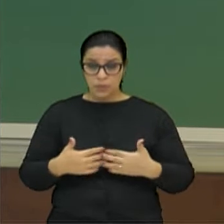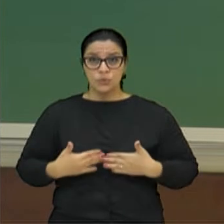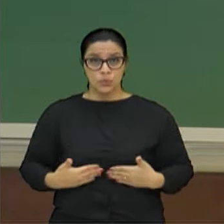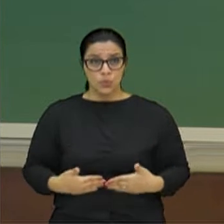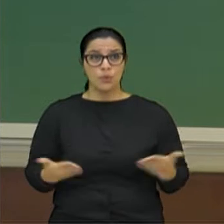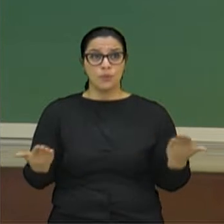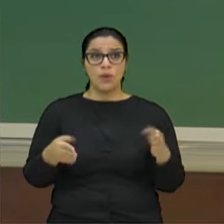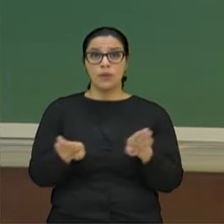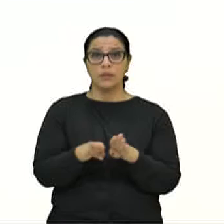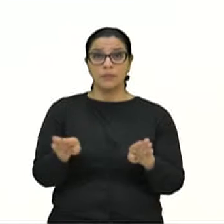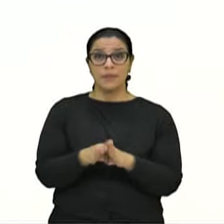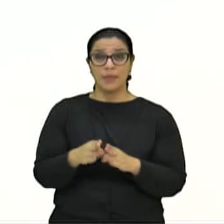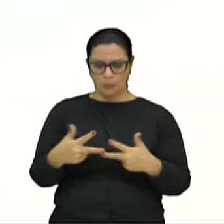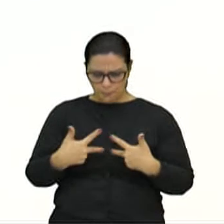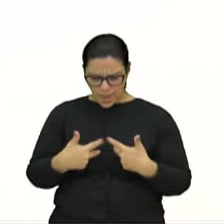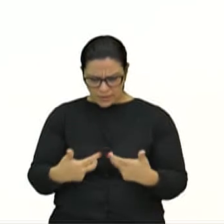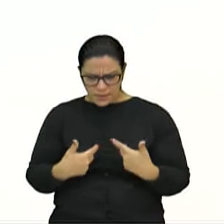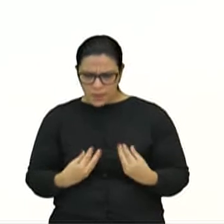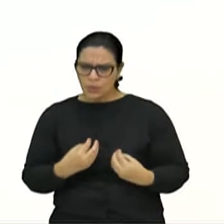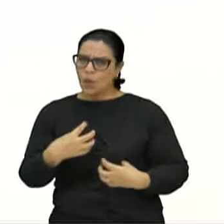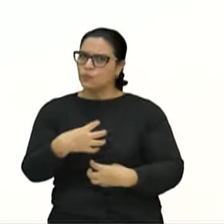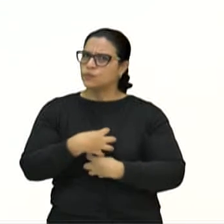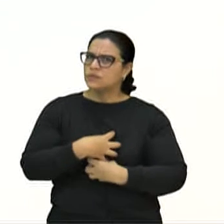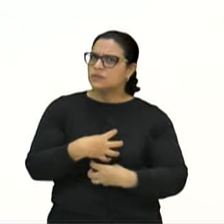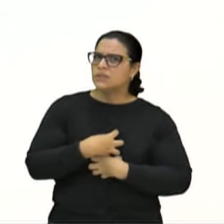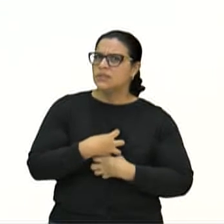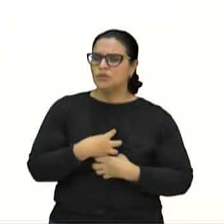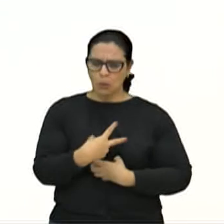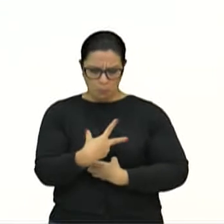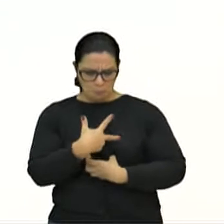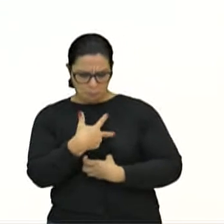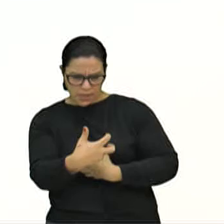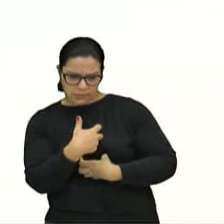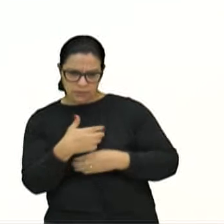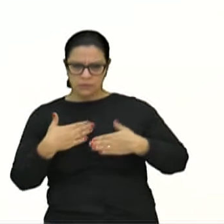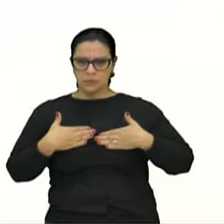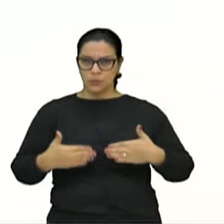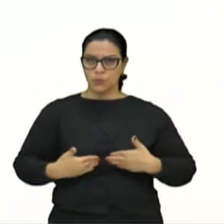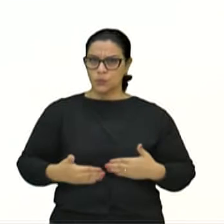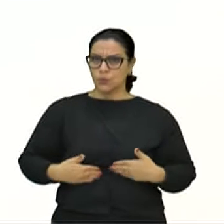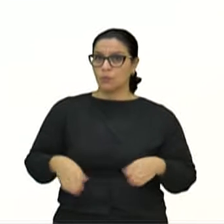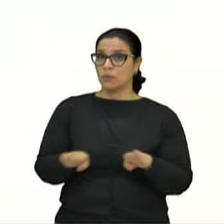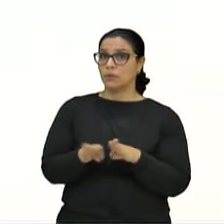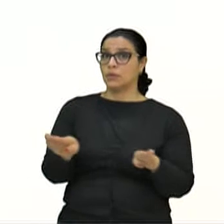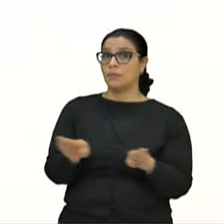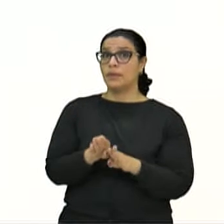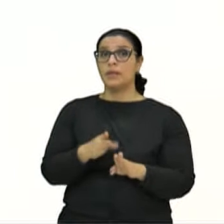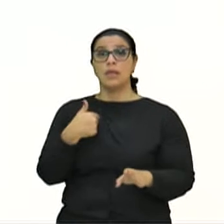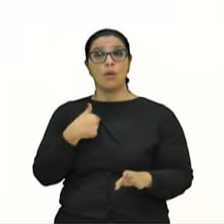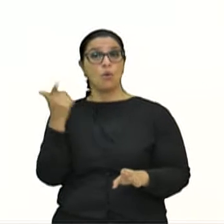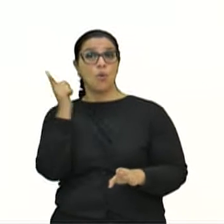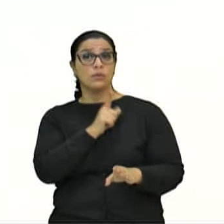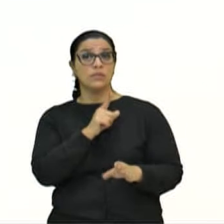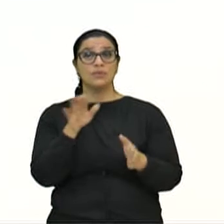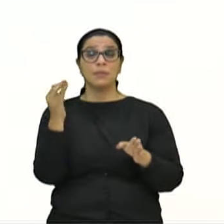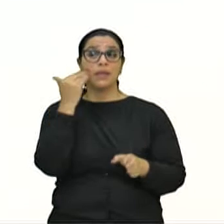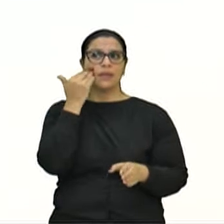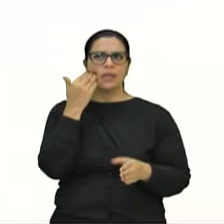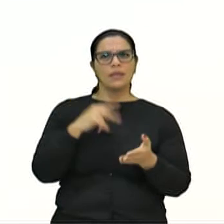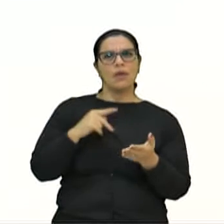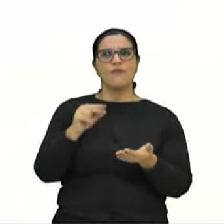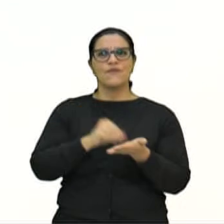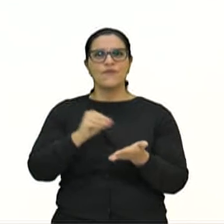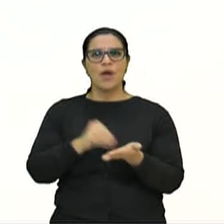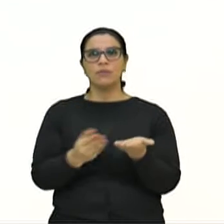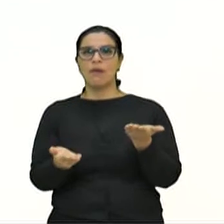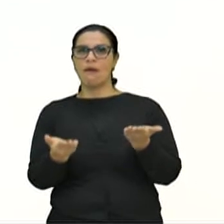corporal, o autoconhecimento das sensações, das percepções corporais, permite a identificação de alguns desequilíbrios que